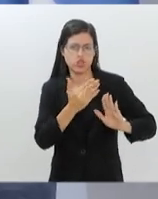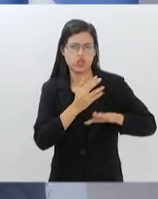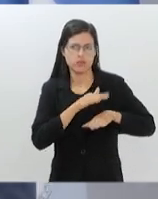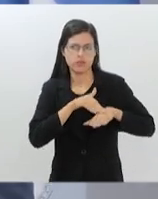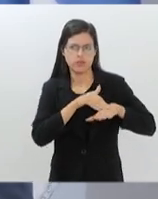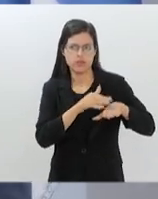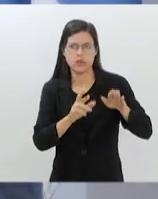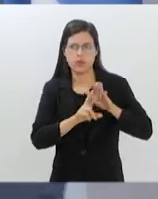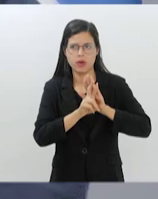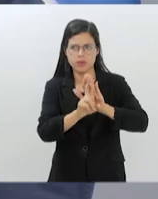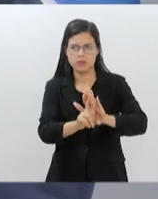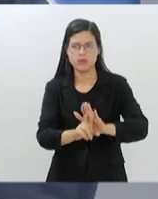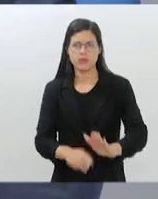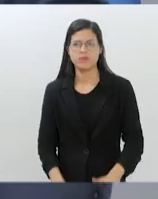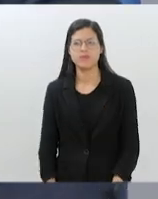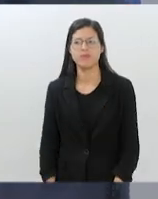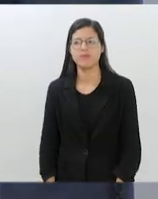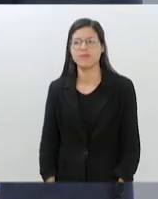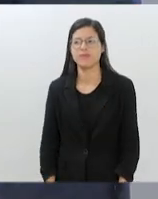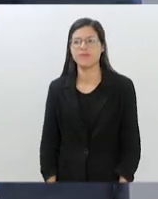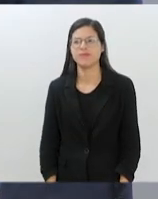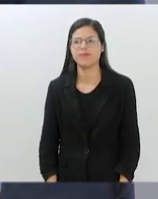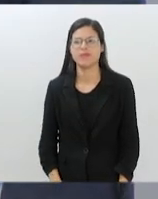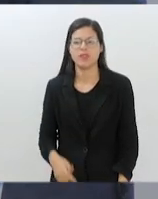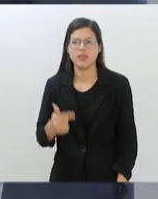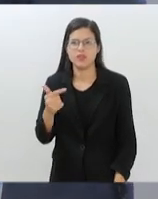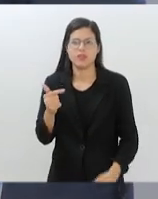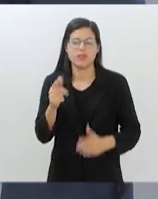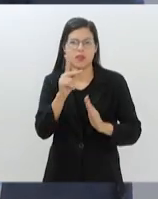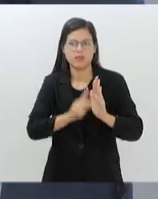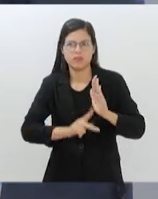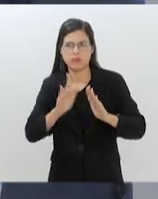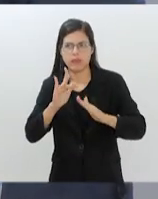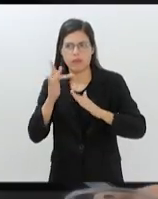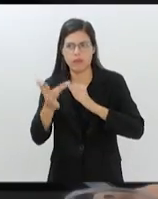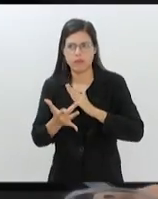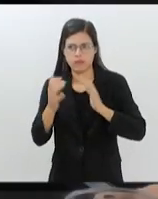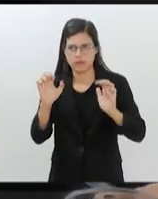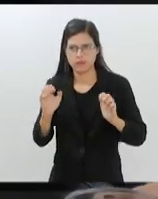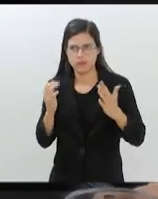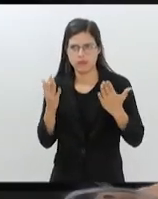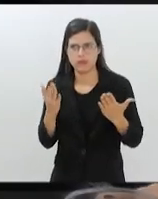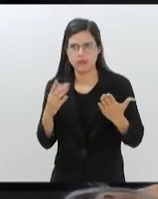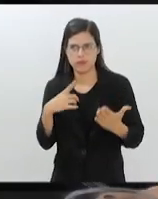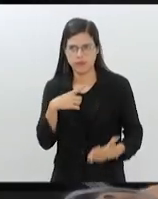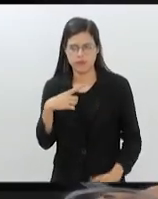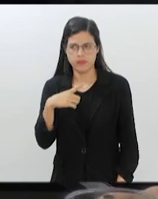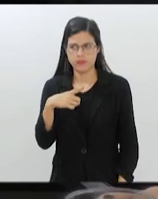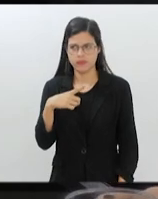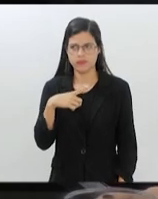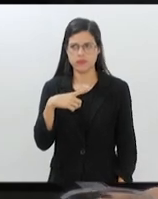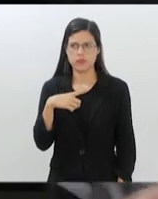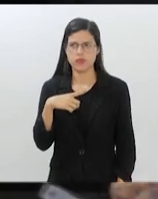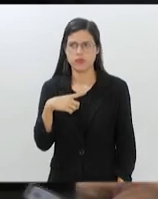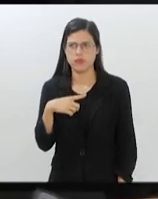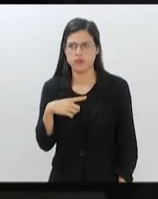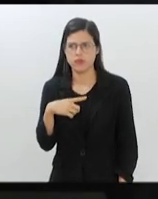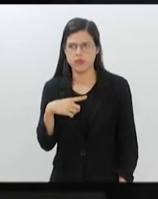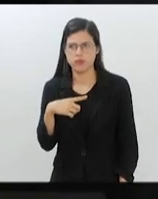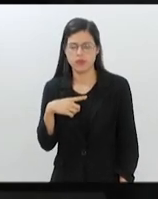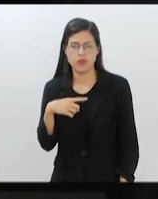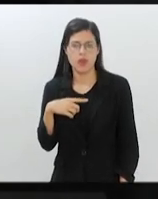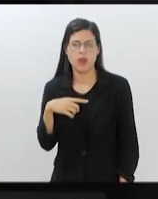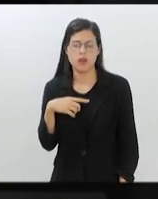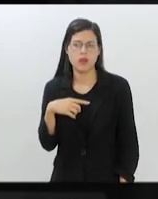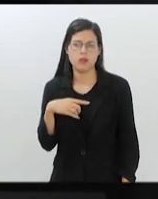bom iso é um tapa na cara a senhora não tem um plano de mídia desse evento tem o plano tem a a contrapartida que tá dentro